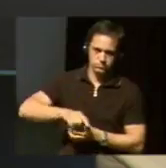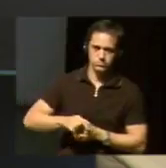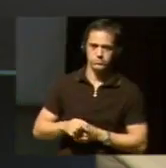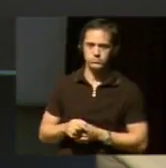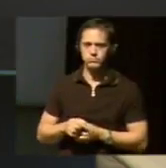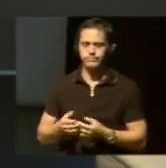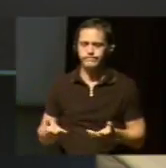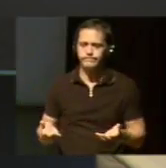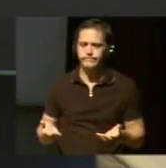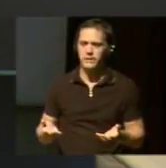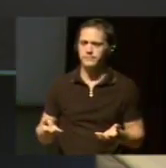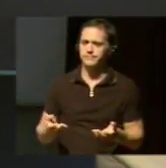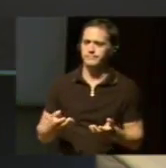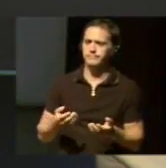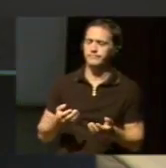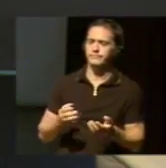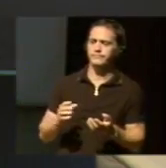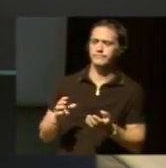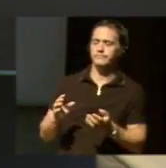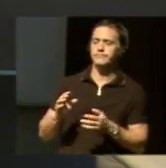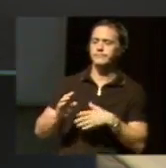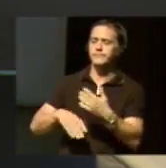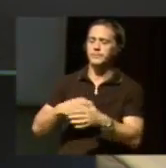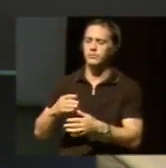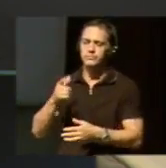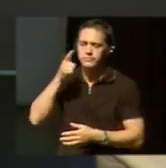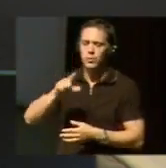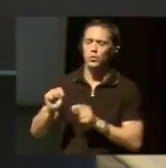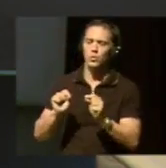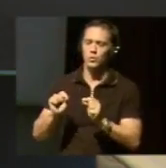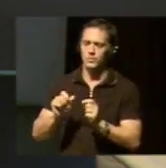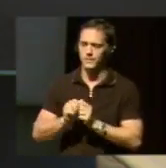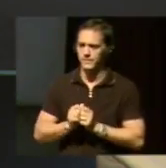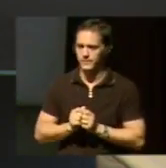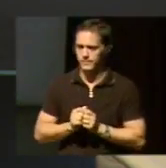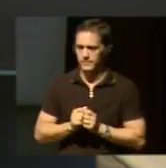são as consequências para a pessoa de mais idade? E aí,